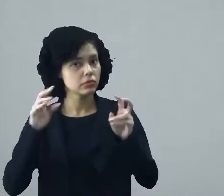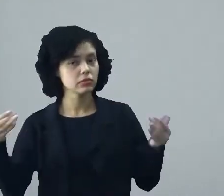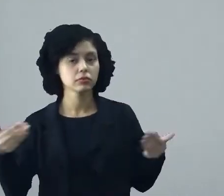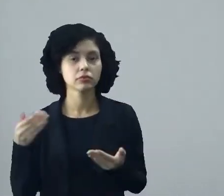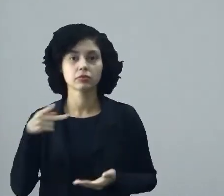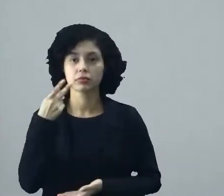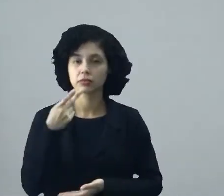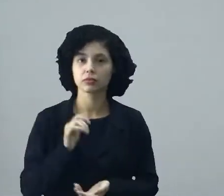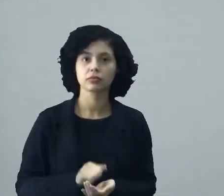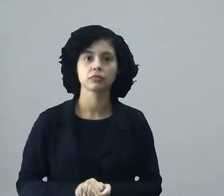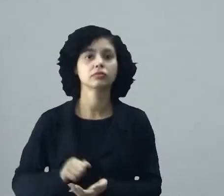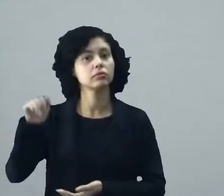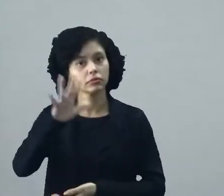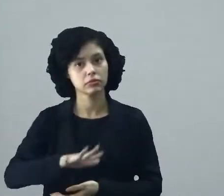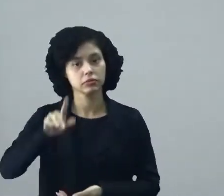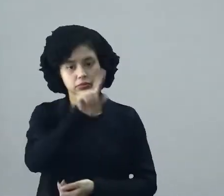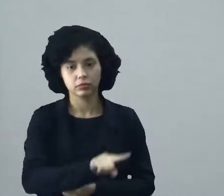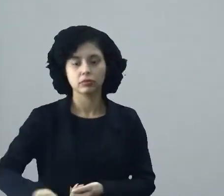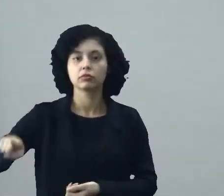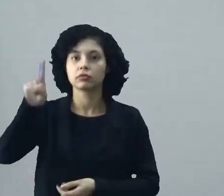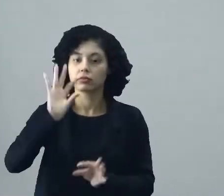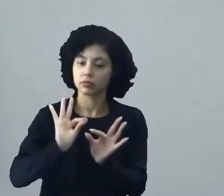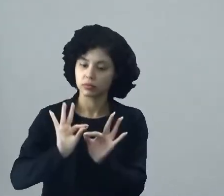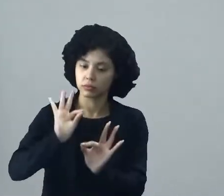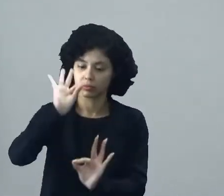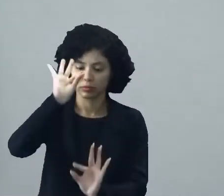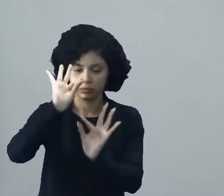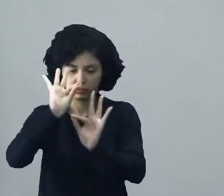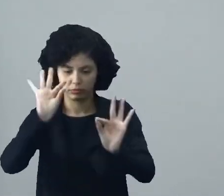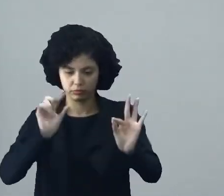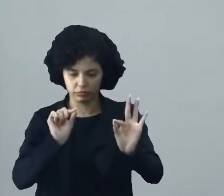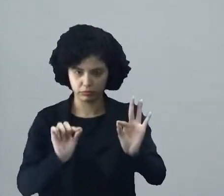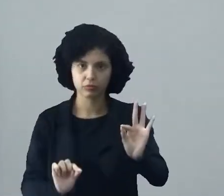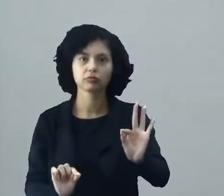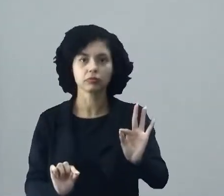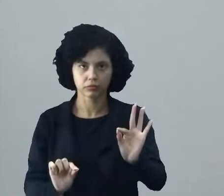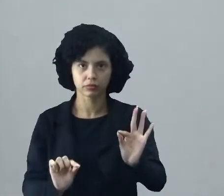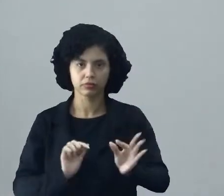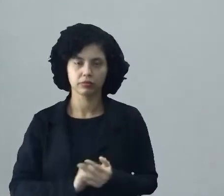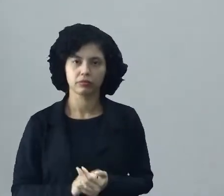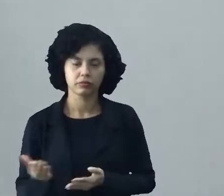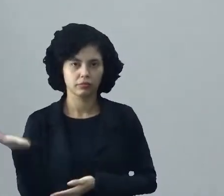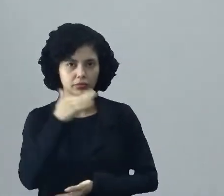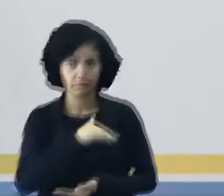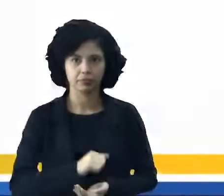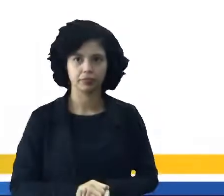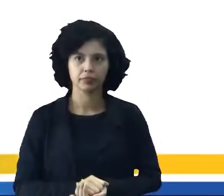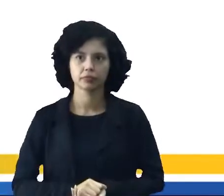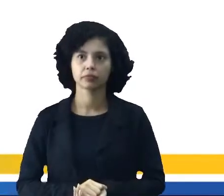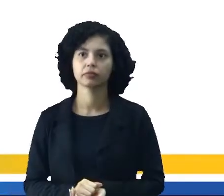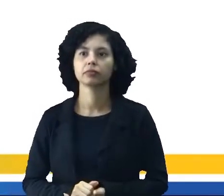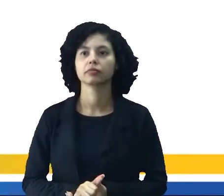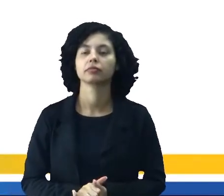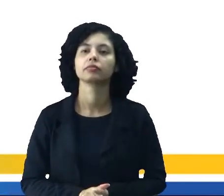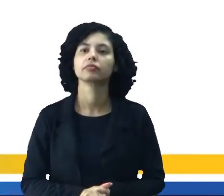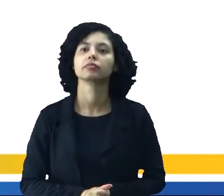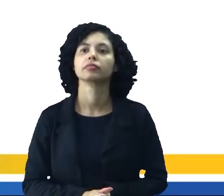vamos falar hoje sobre a área de um círculo comprimento da circunferência de um círculo Vamos lá comigo